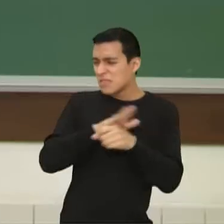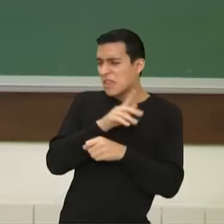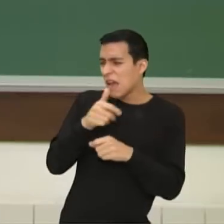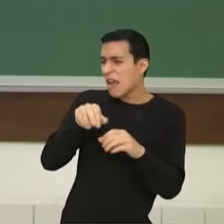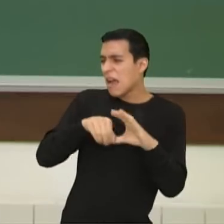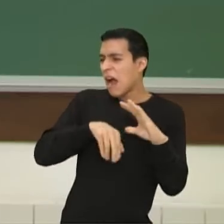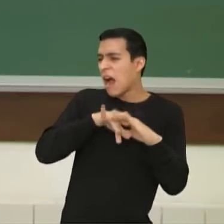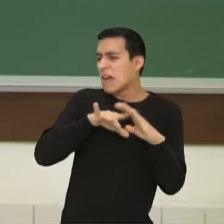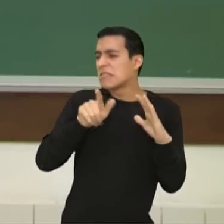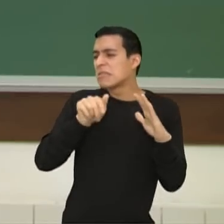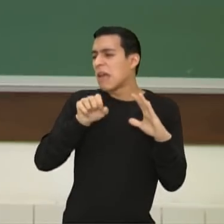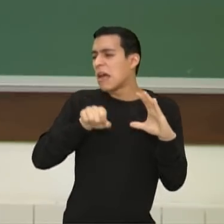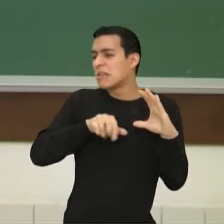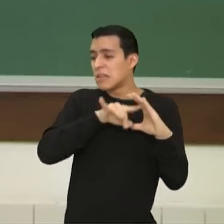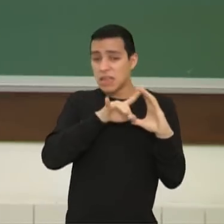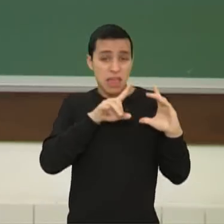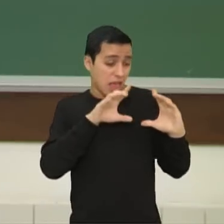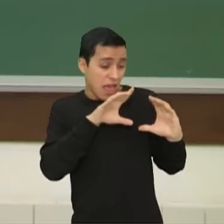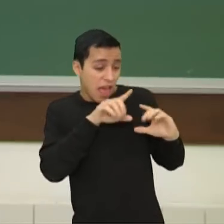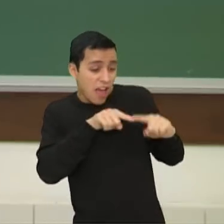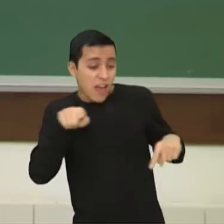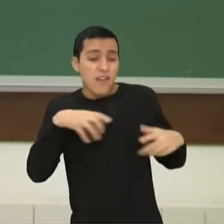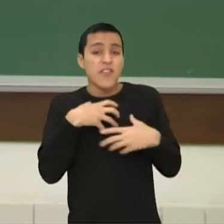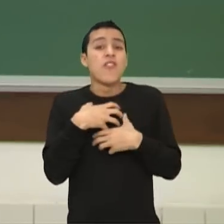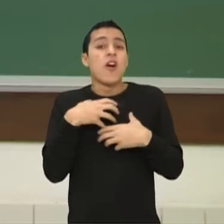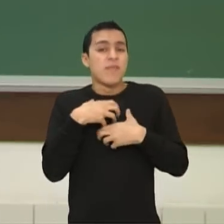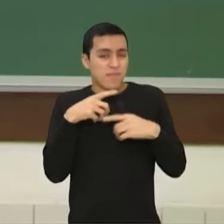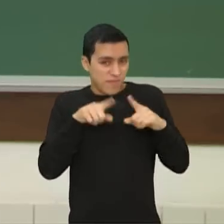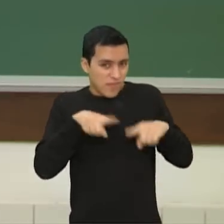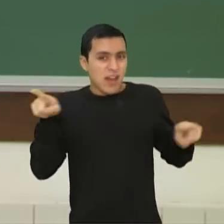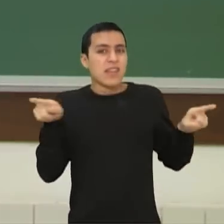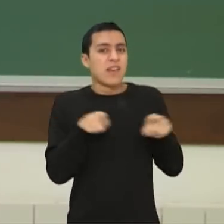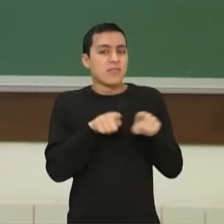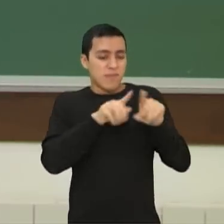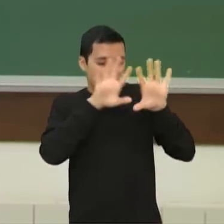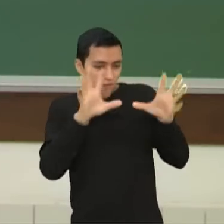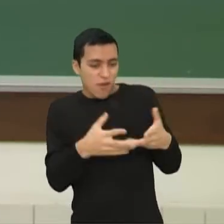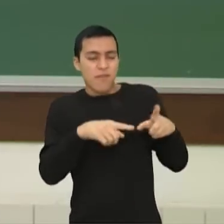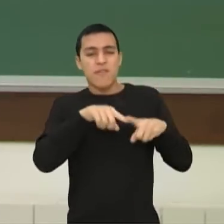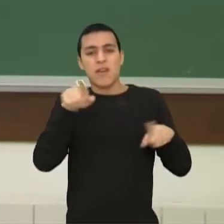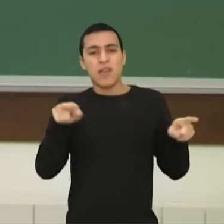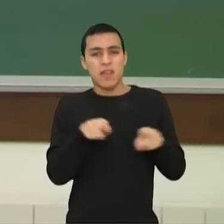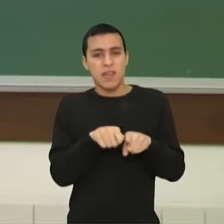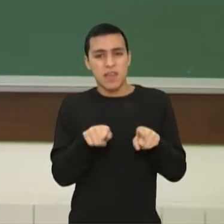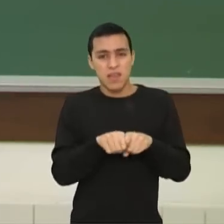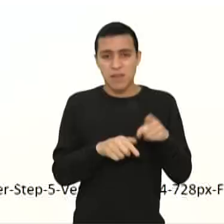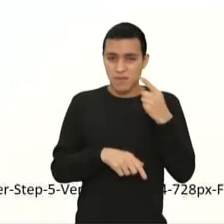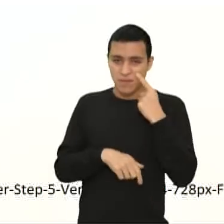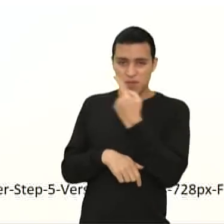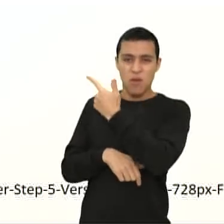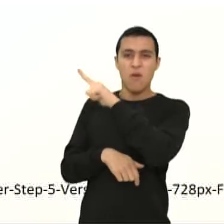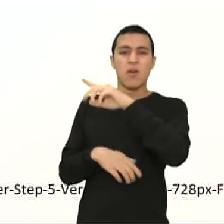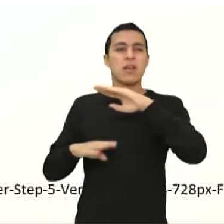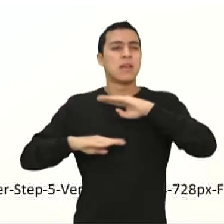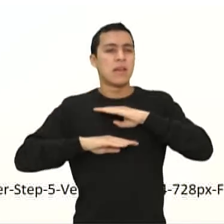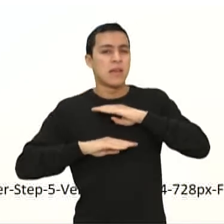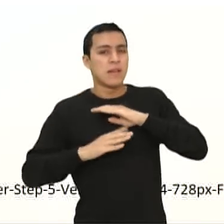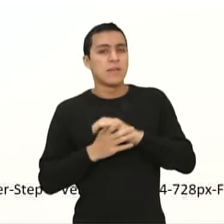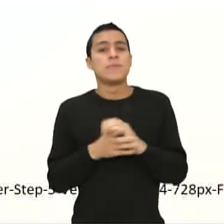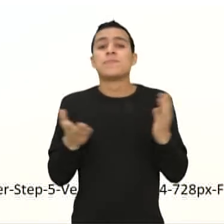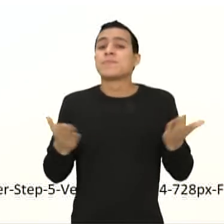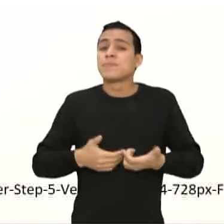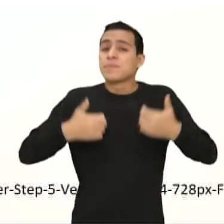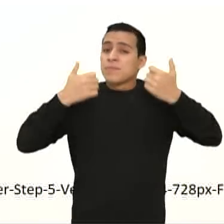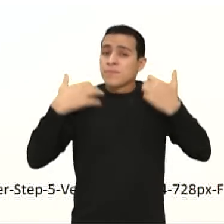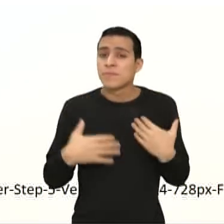gás? Então a forma é variável. Vamos ver uma outra situação? Acompanhem comigo na tela. Agora eu vou falar